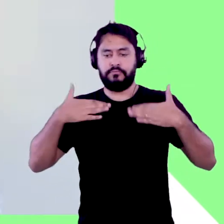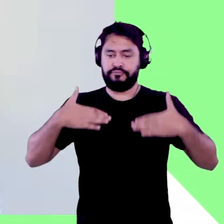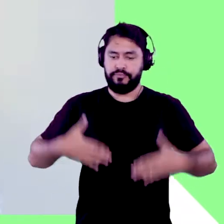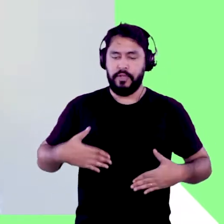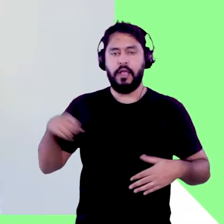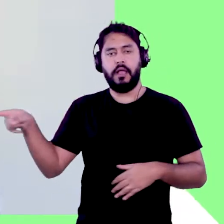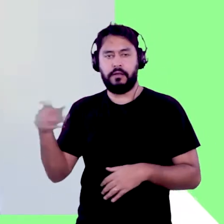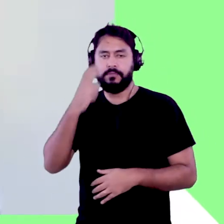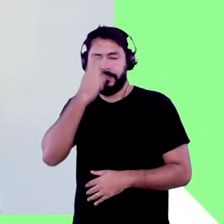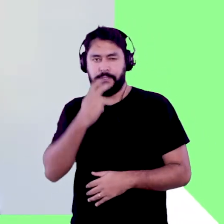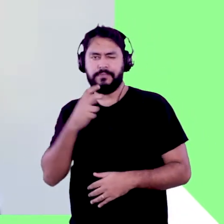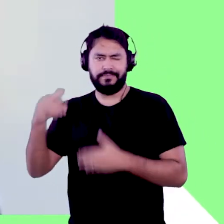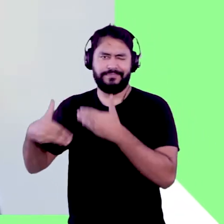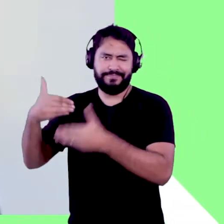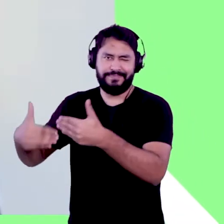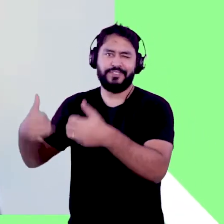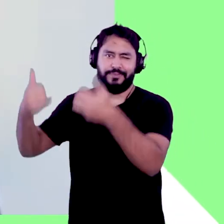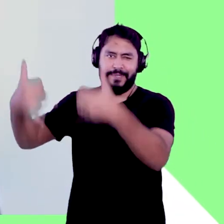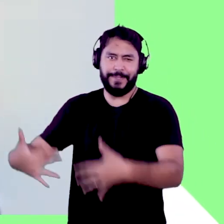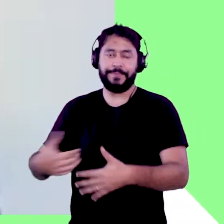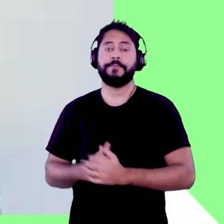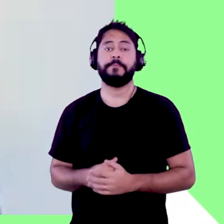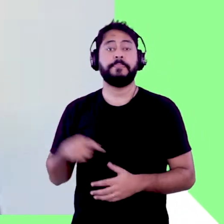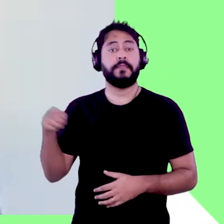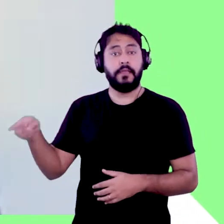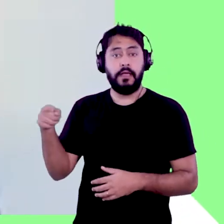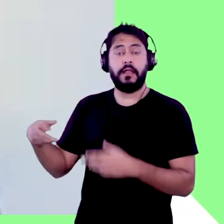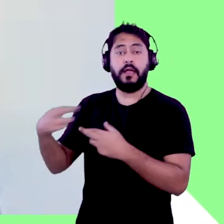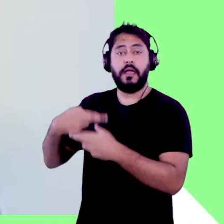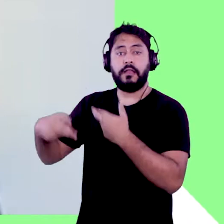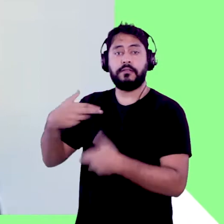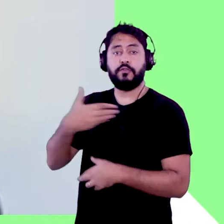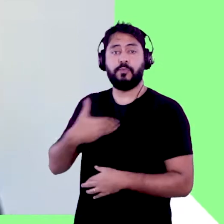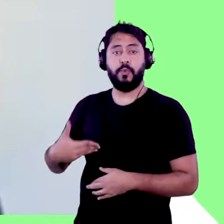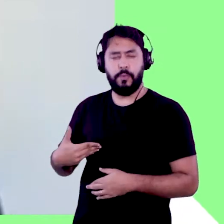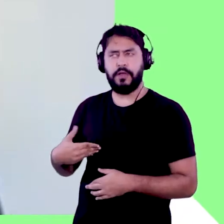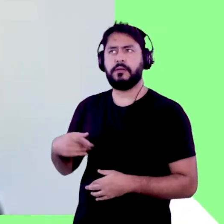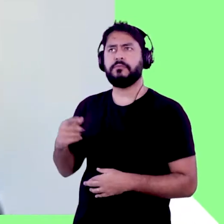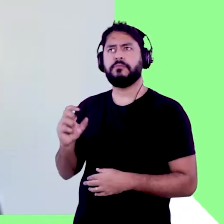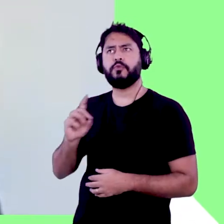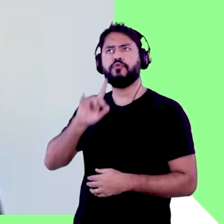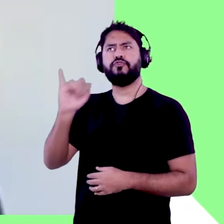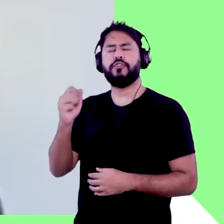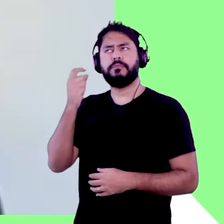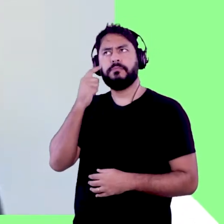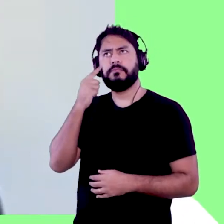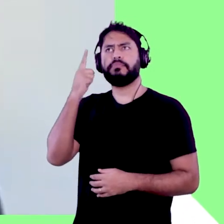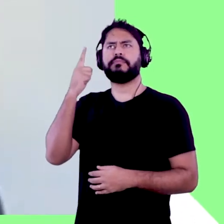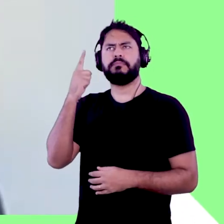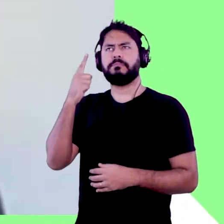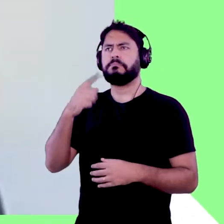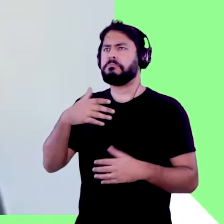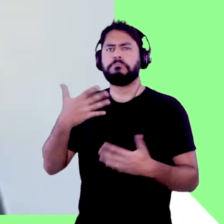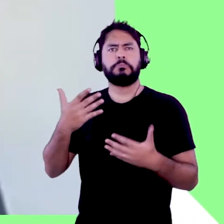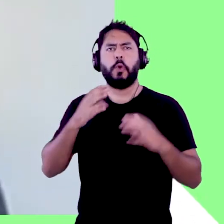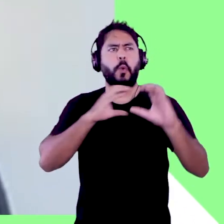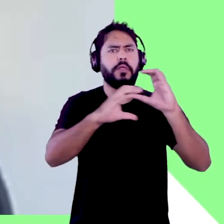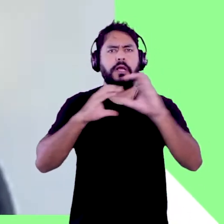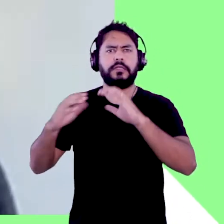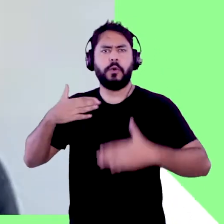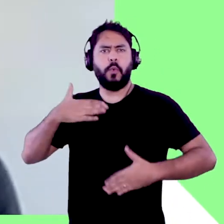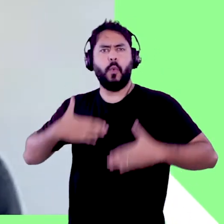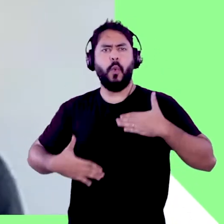falar. Ela é relações públicas, que um dia percebeu que não sabia se comunicar com corpos diversos e começou